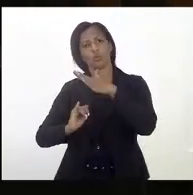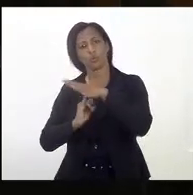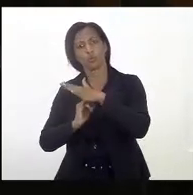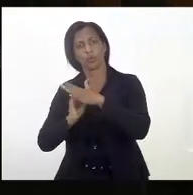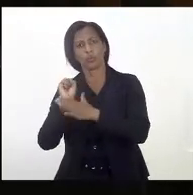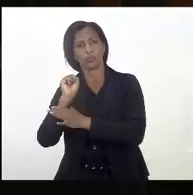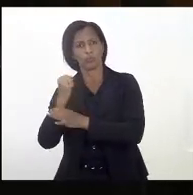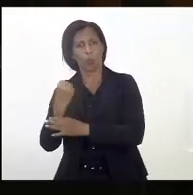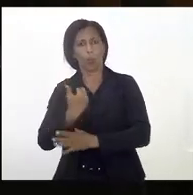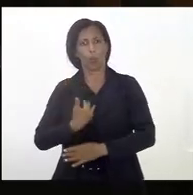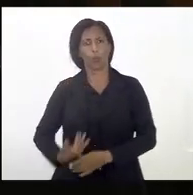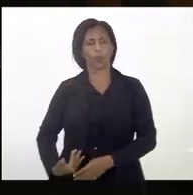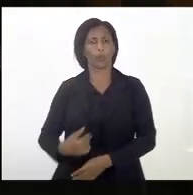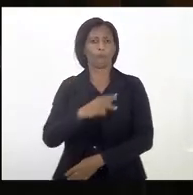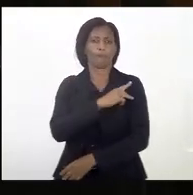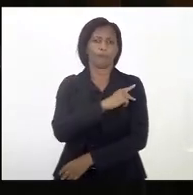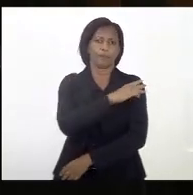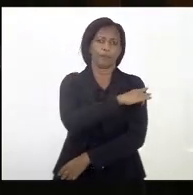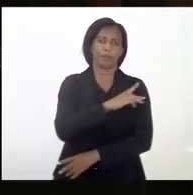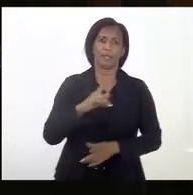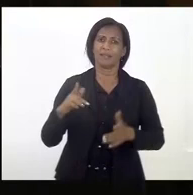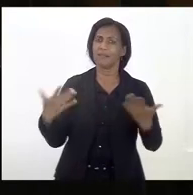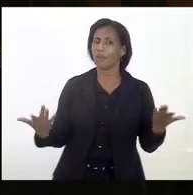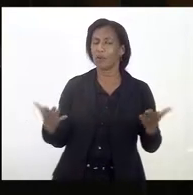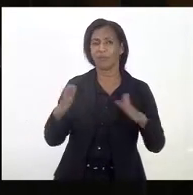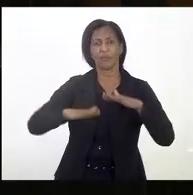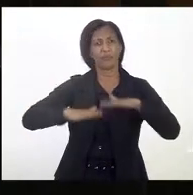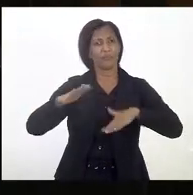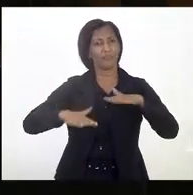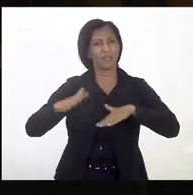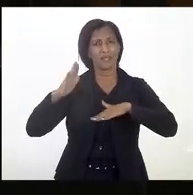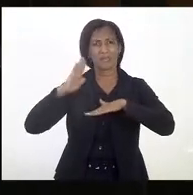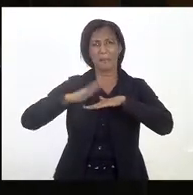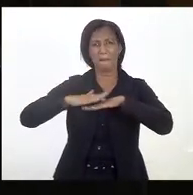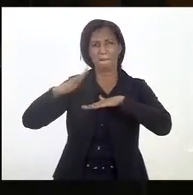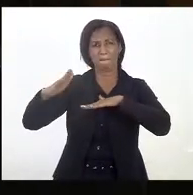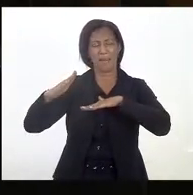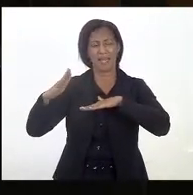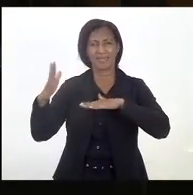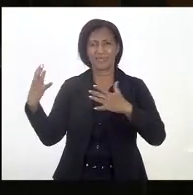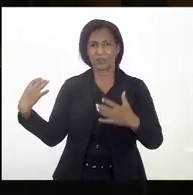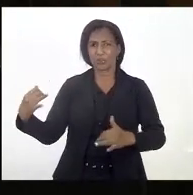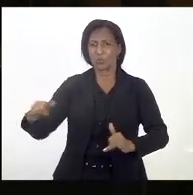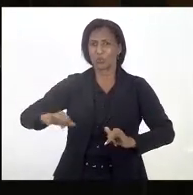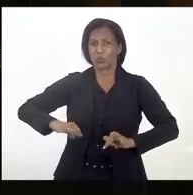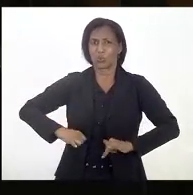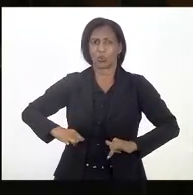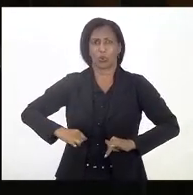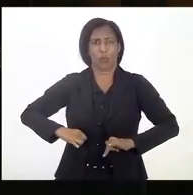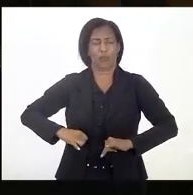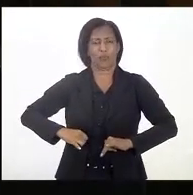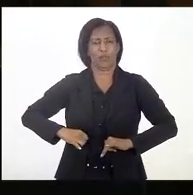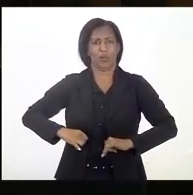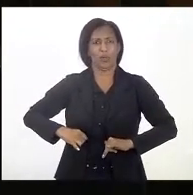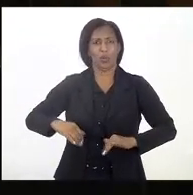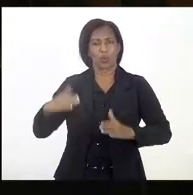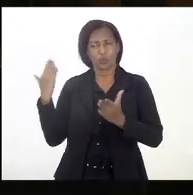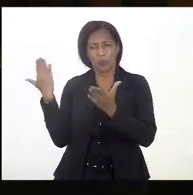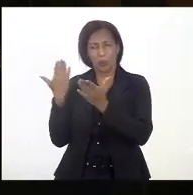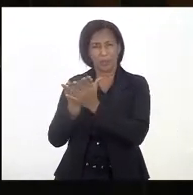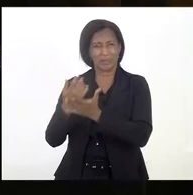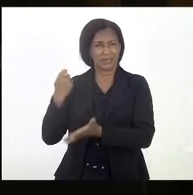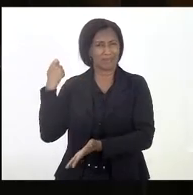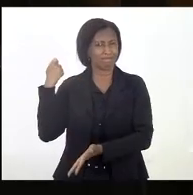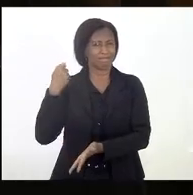a polícia militar talvez sejam das instituições que mais cortam na carne os processos administrativos são muito